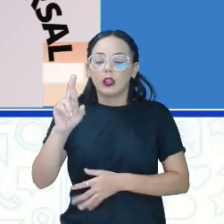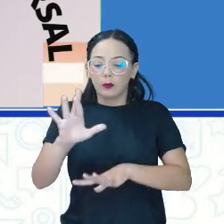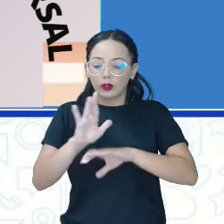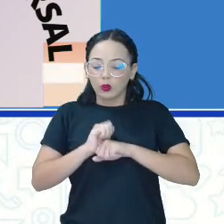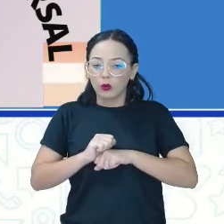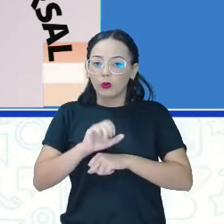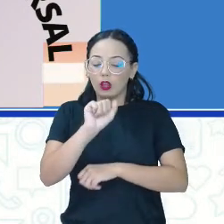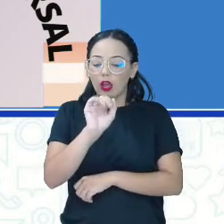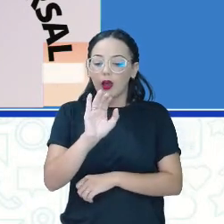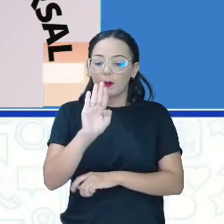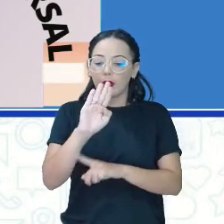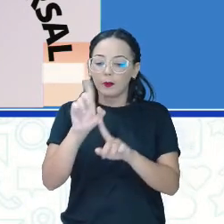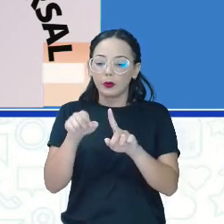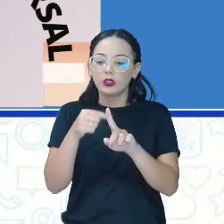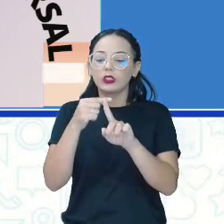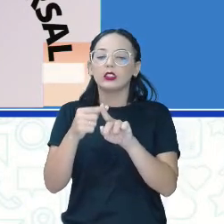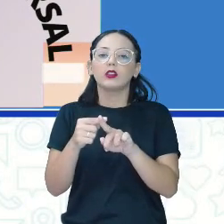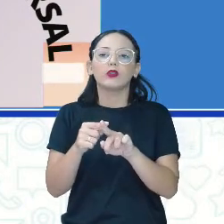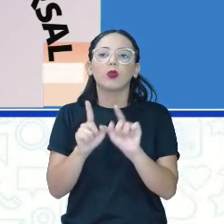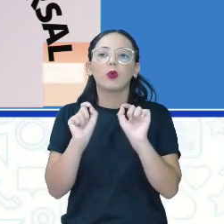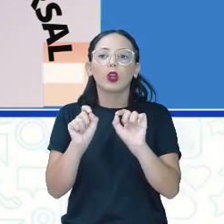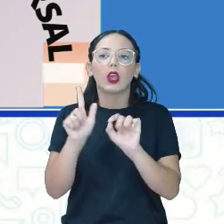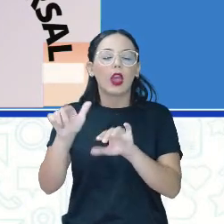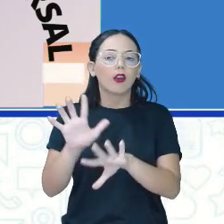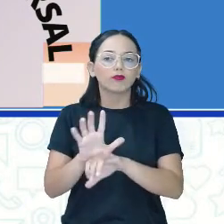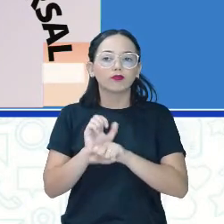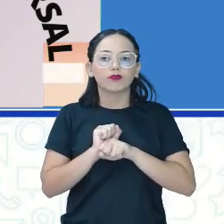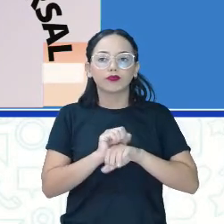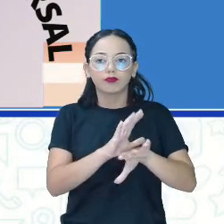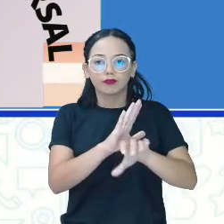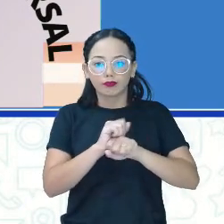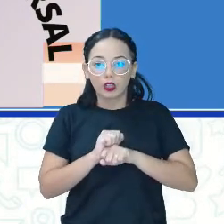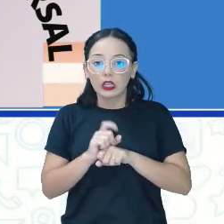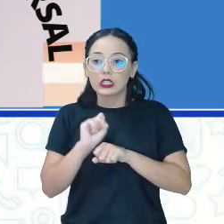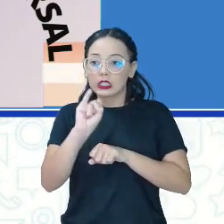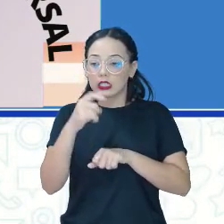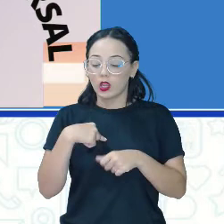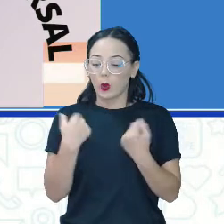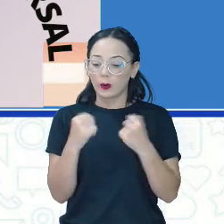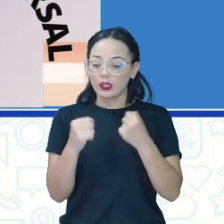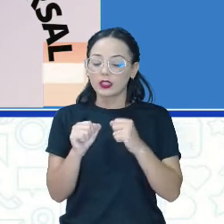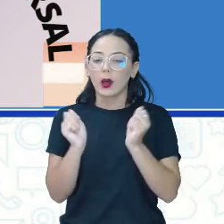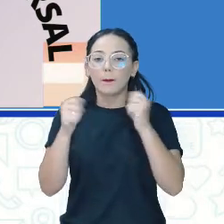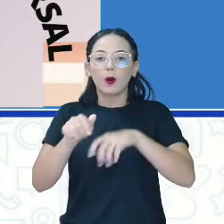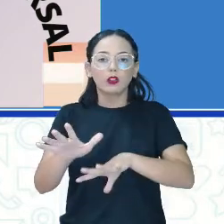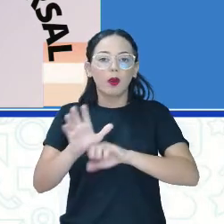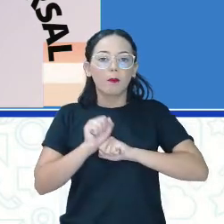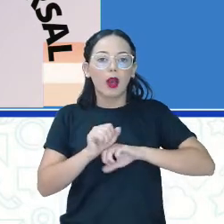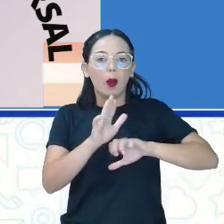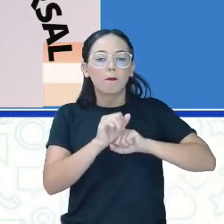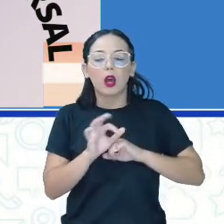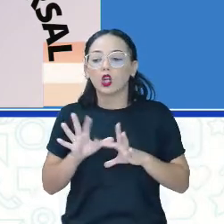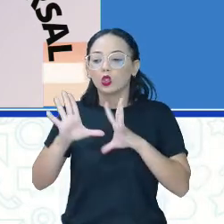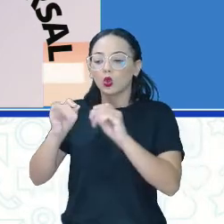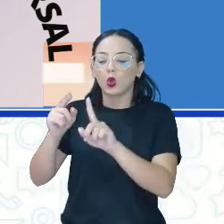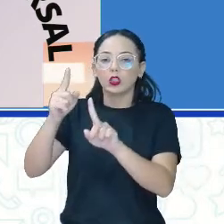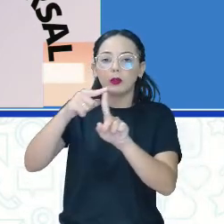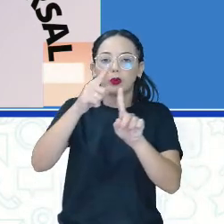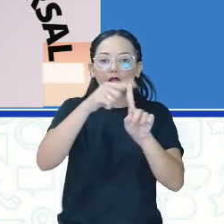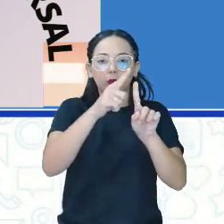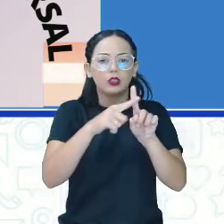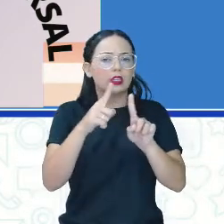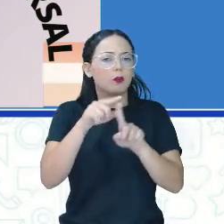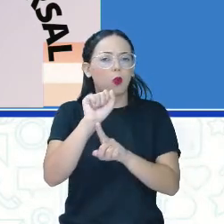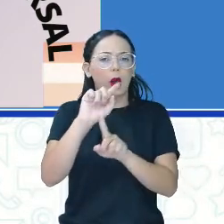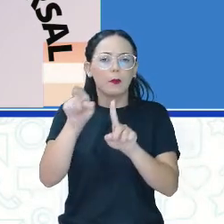AB positivo, ele é receptor universal. Ele, diante de uma necessidade, ele pode receber de todos os tipos de sangue. Do